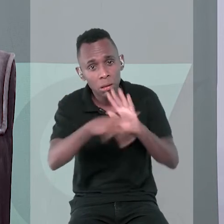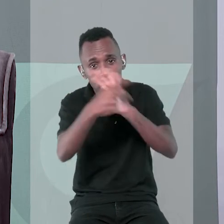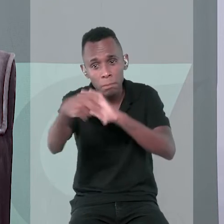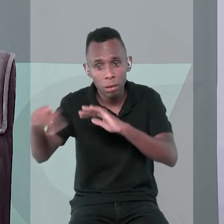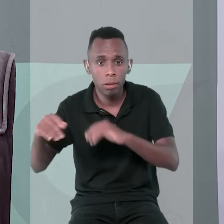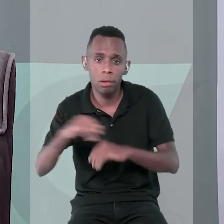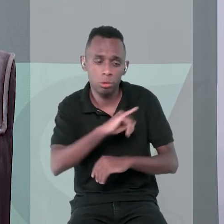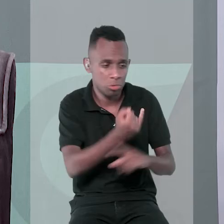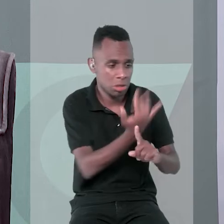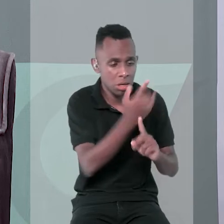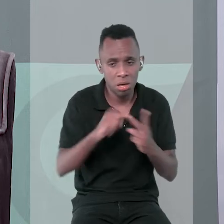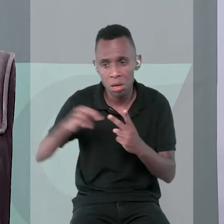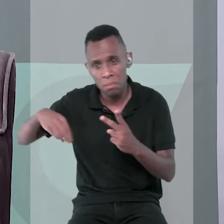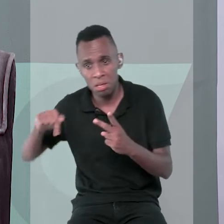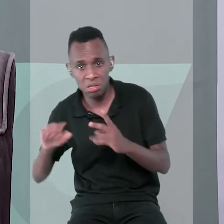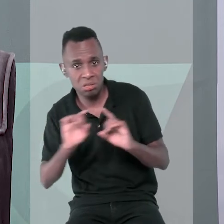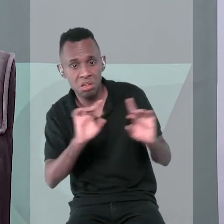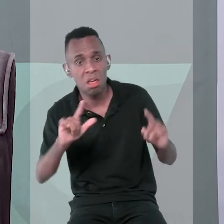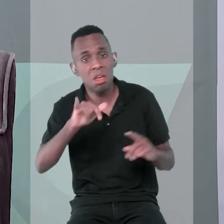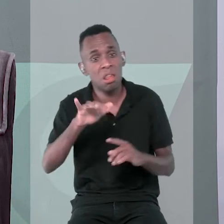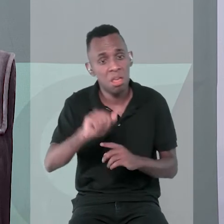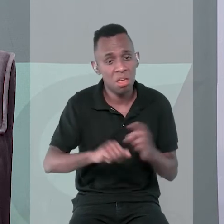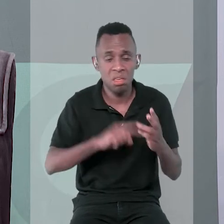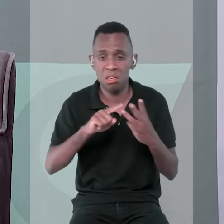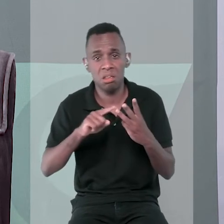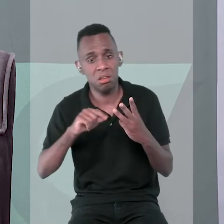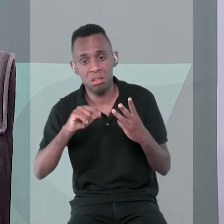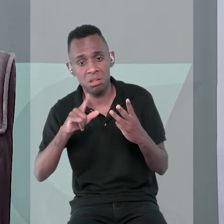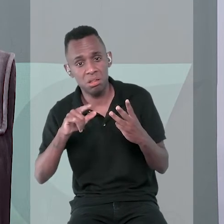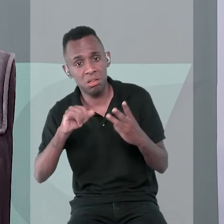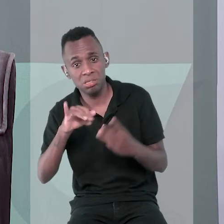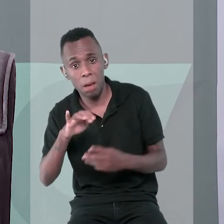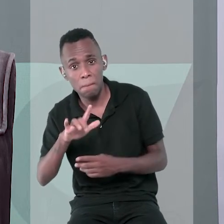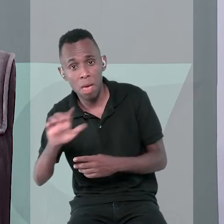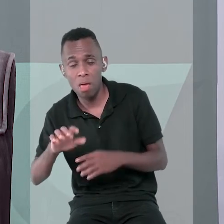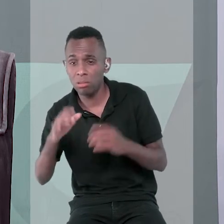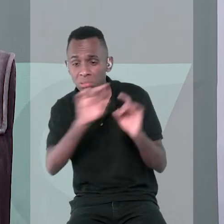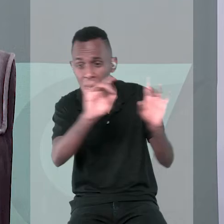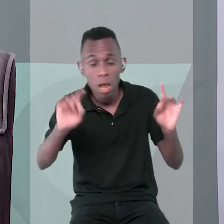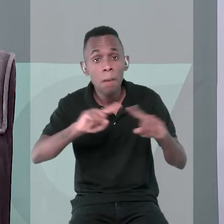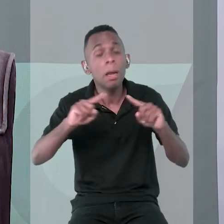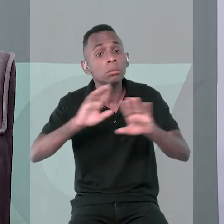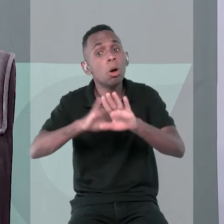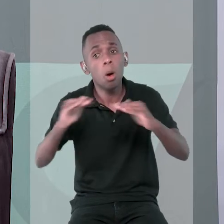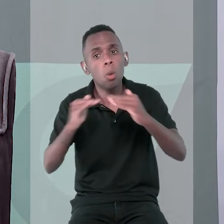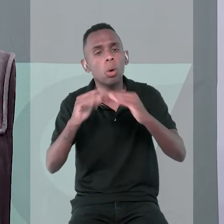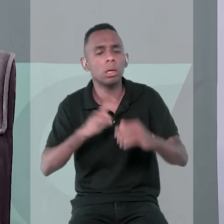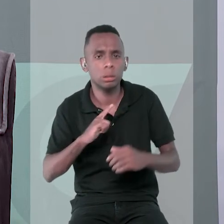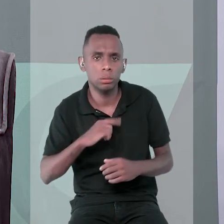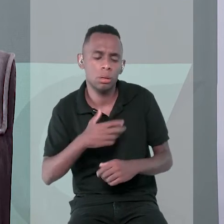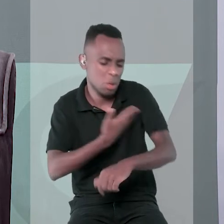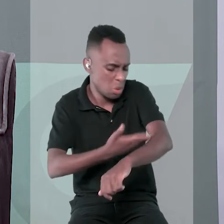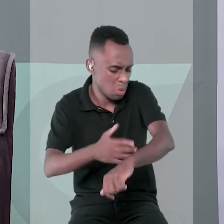particular. Joana d'Arc, Maria Quitéria, Maria Quitéria. Leila é Leila, Isabelle é Isabelle. Só que a gente tem algo em comum. Independente da